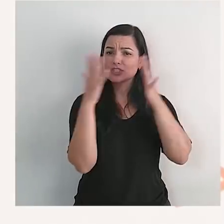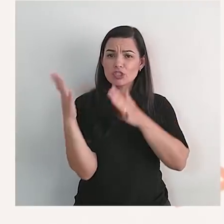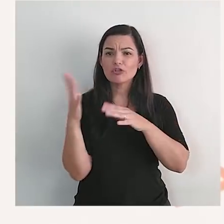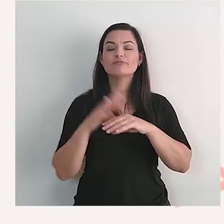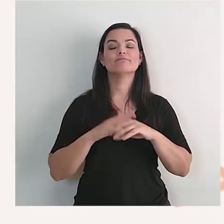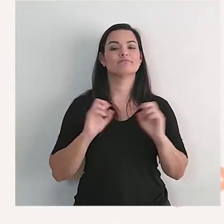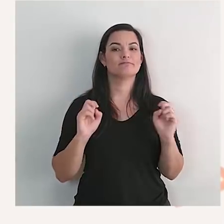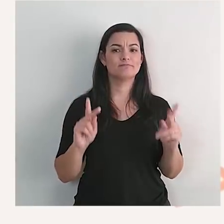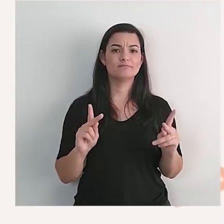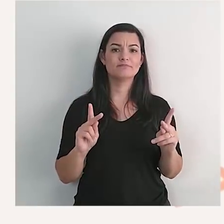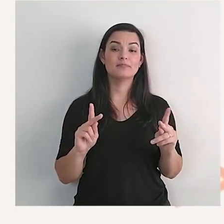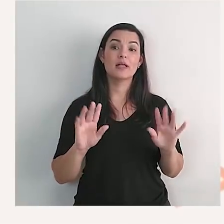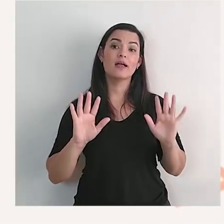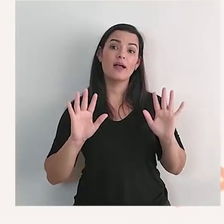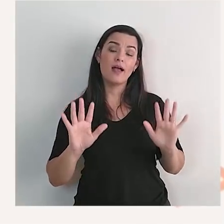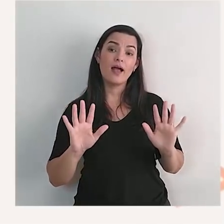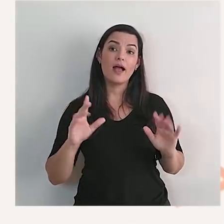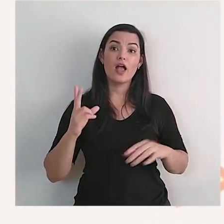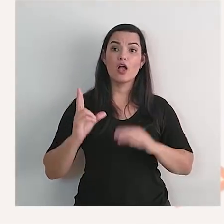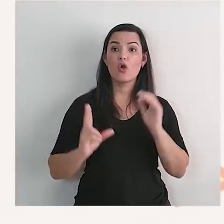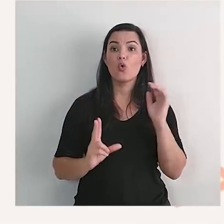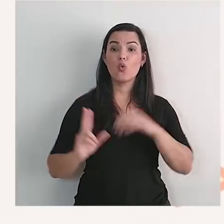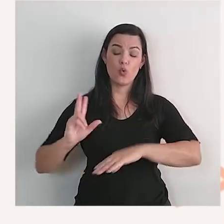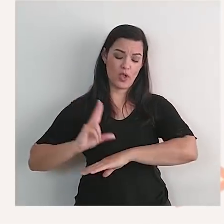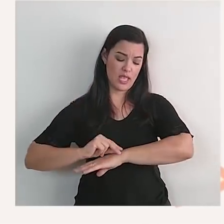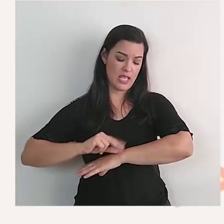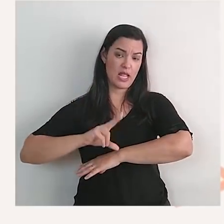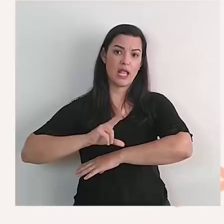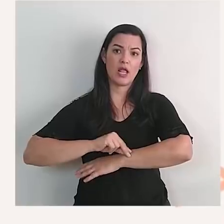inteiro. E por ali passava um grilo